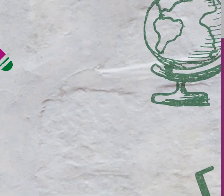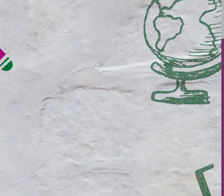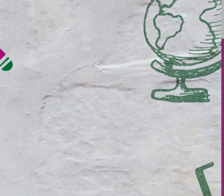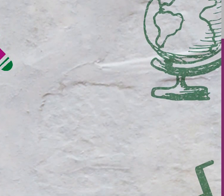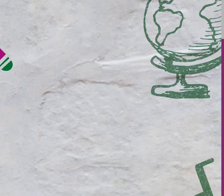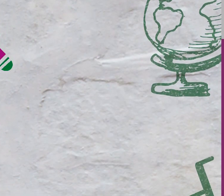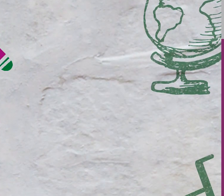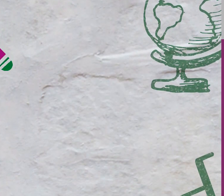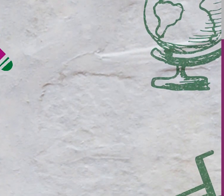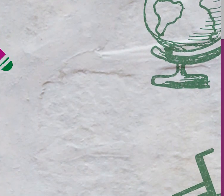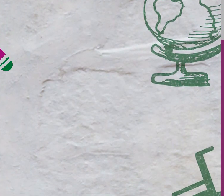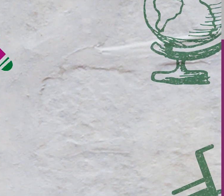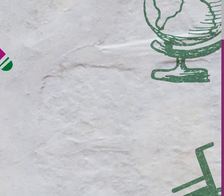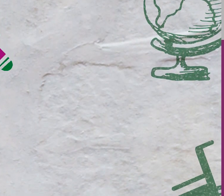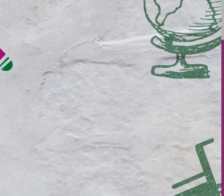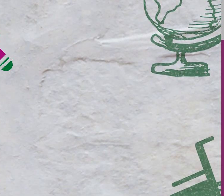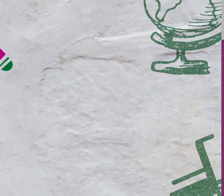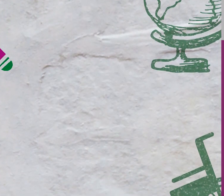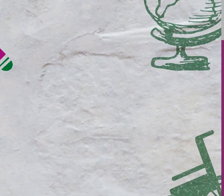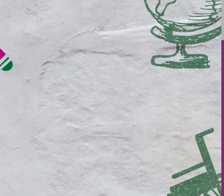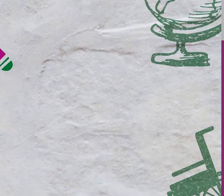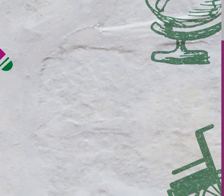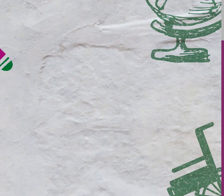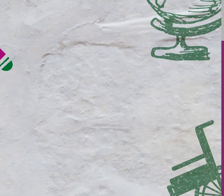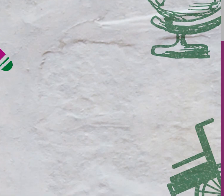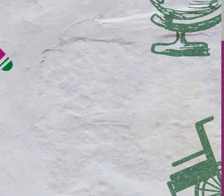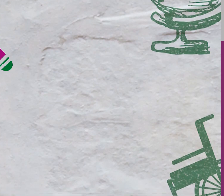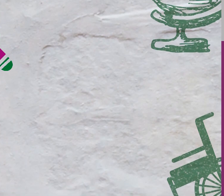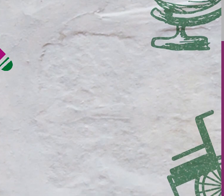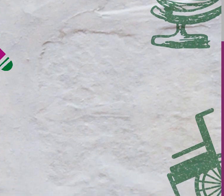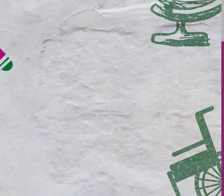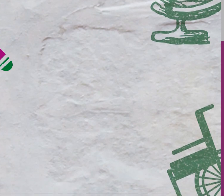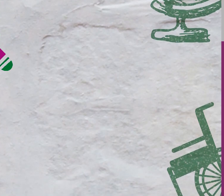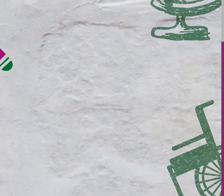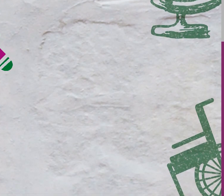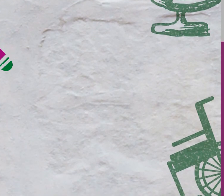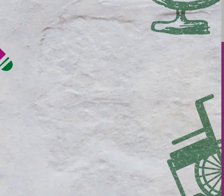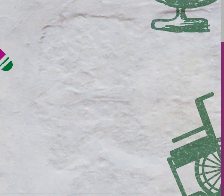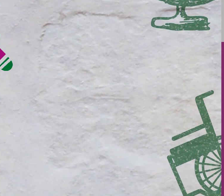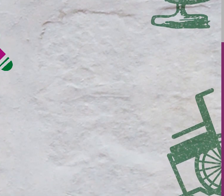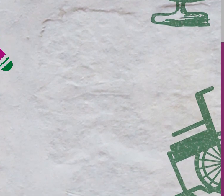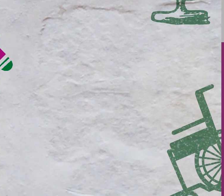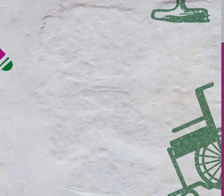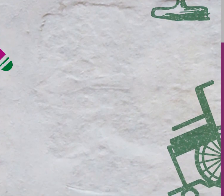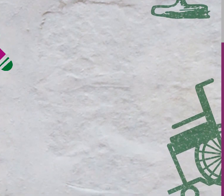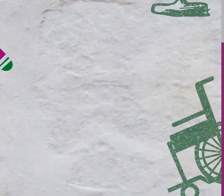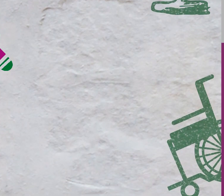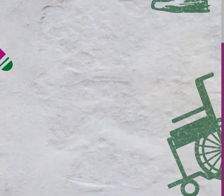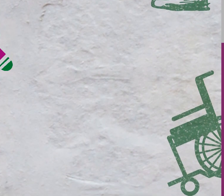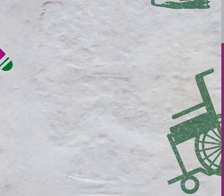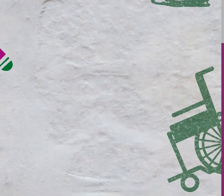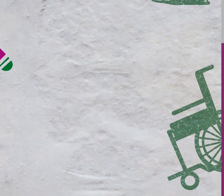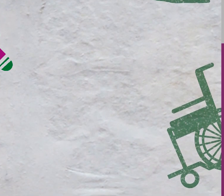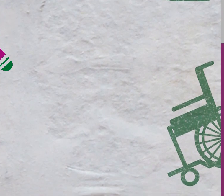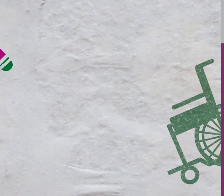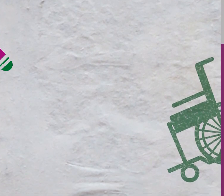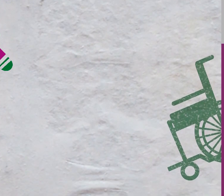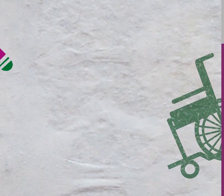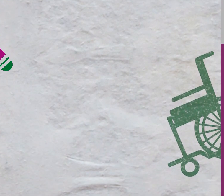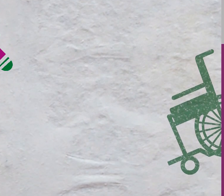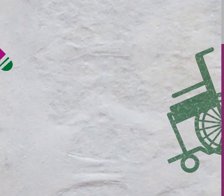Letreiro, Semana de Ação Mundial 2020. Na cor roxa, uma mão com o pulso em riste segura um